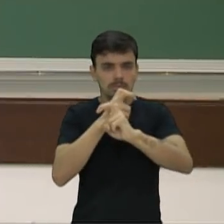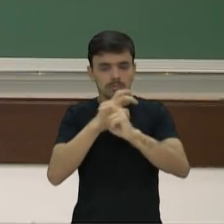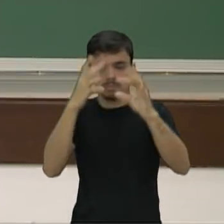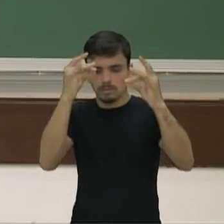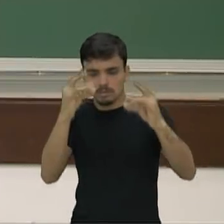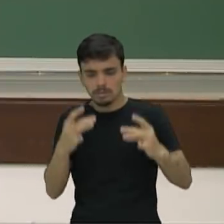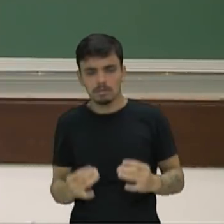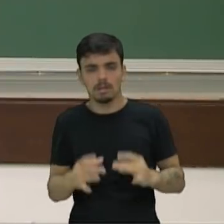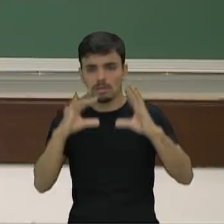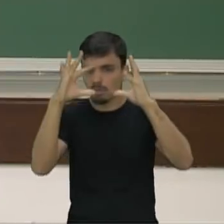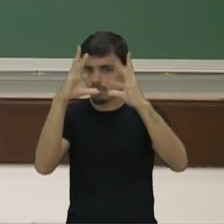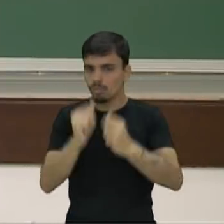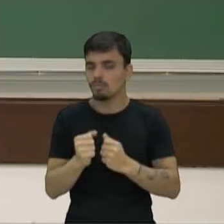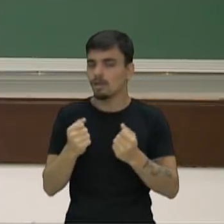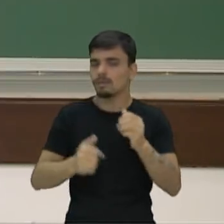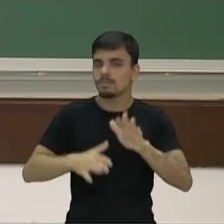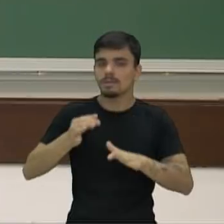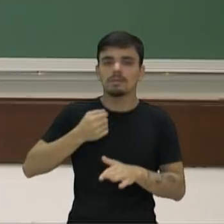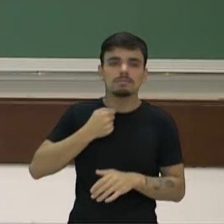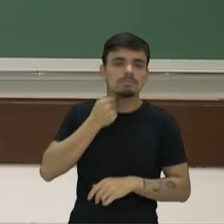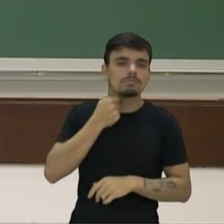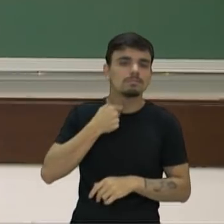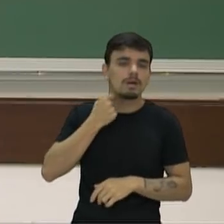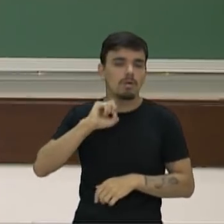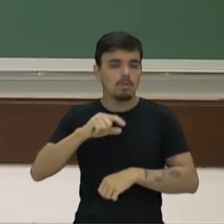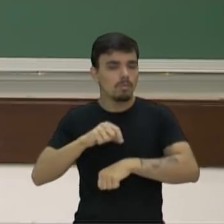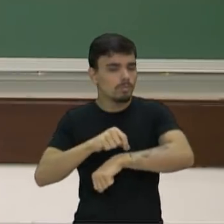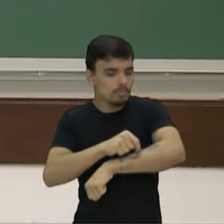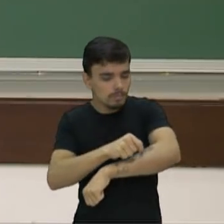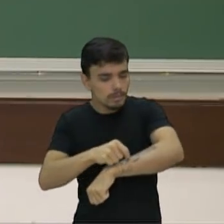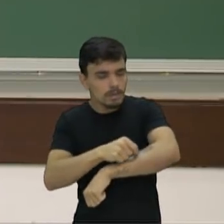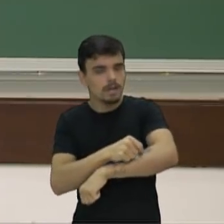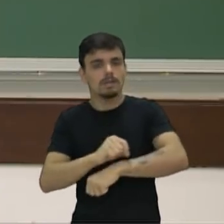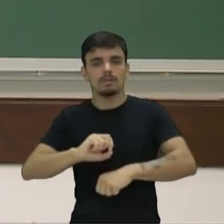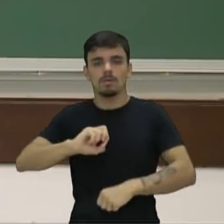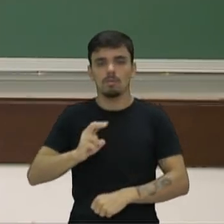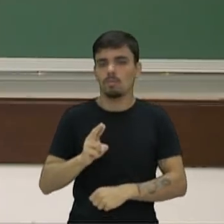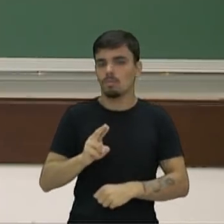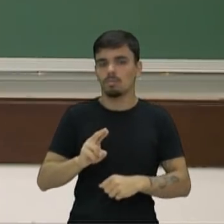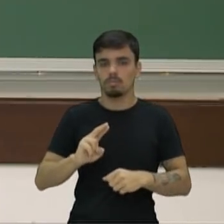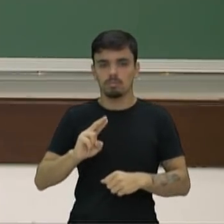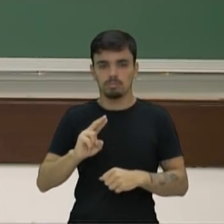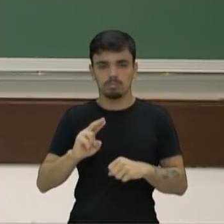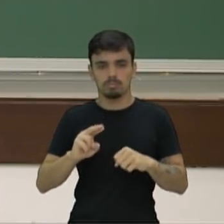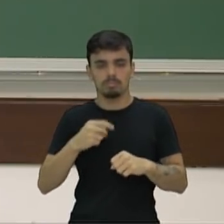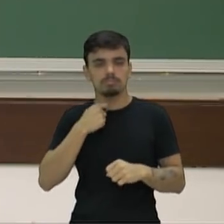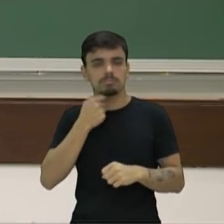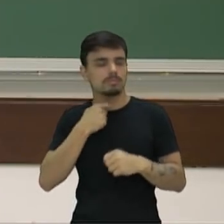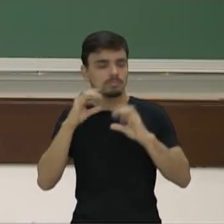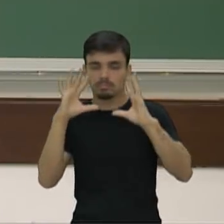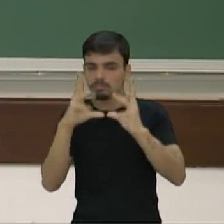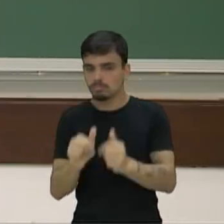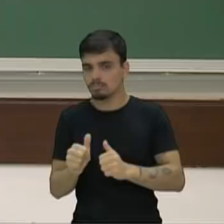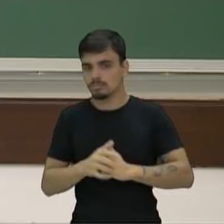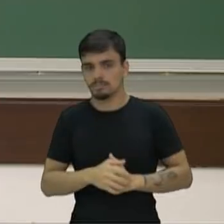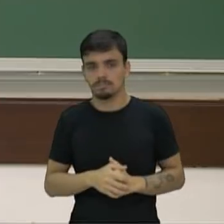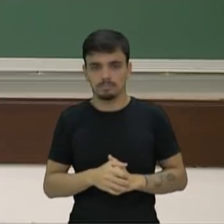detalhes até de uma veia do braço, da perna, do pescoço, era